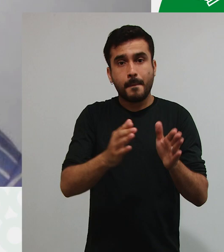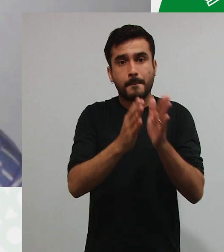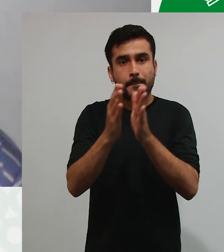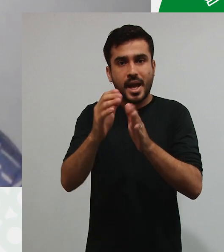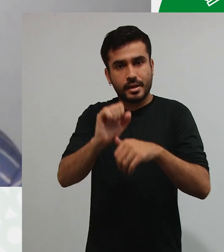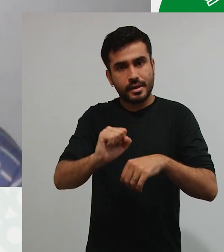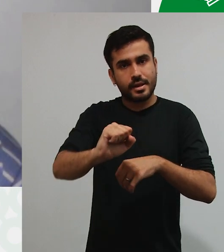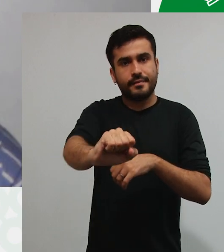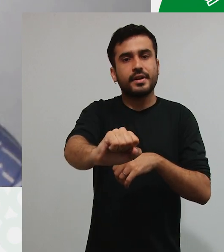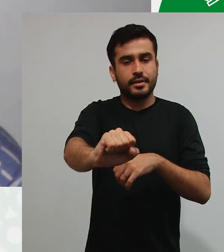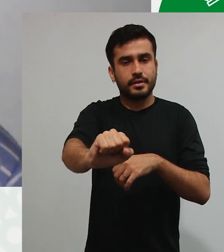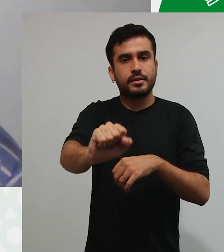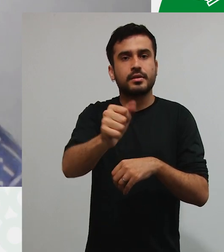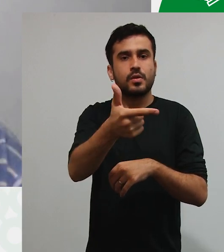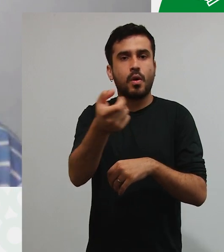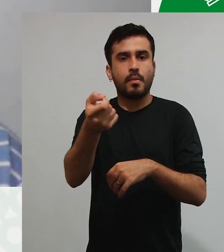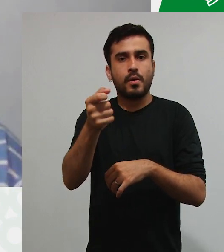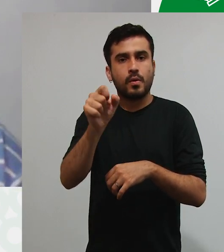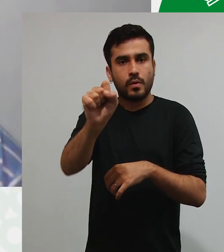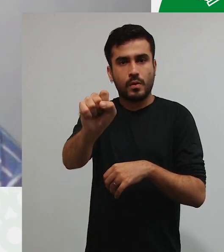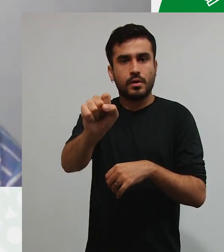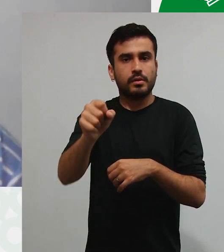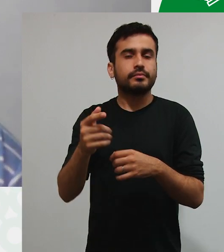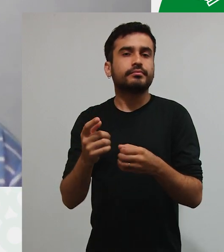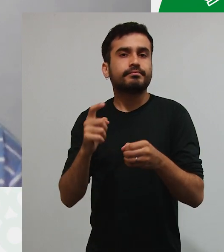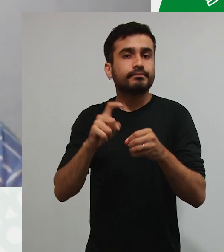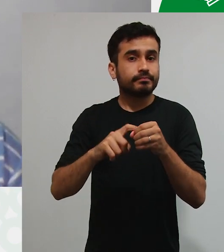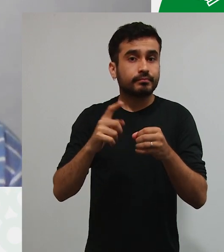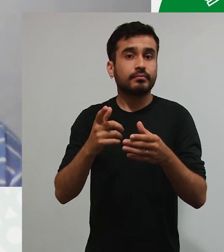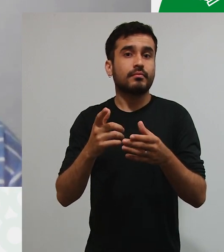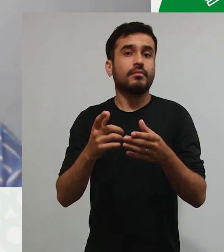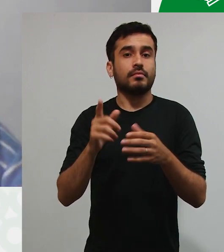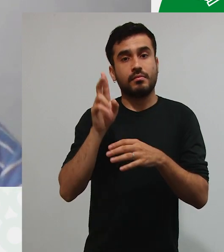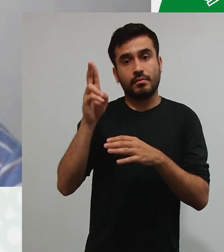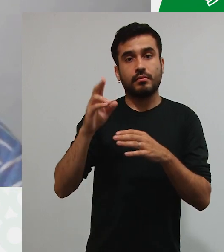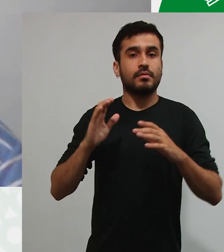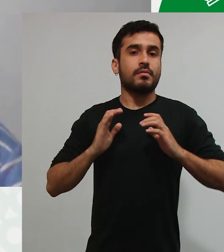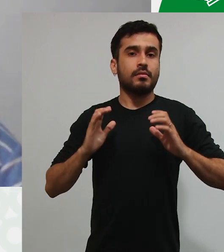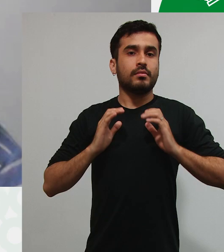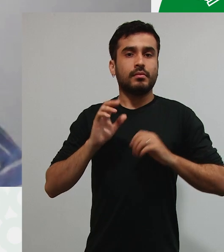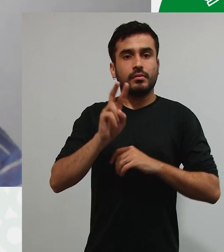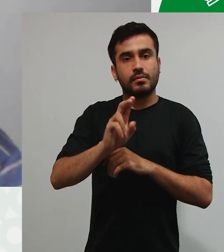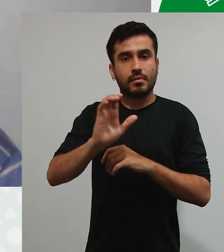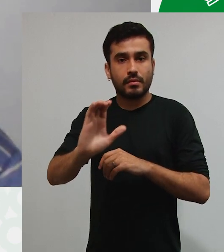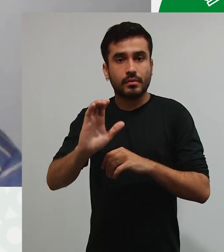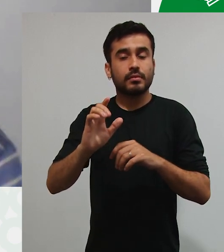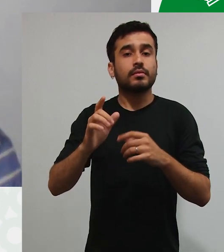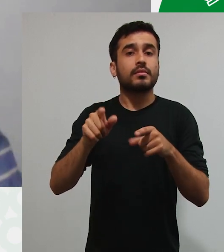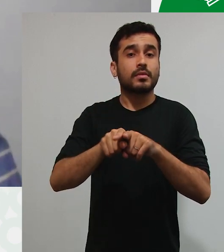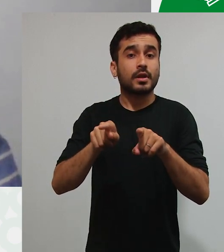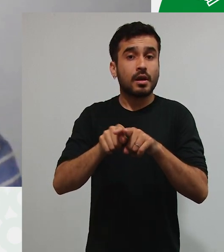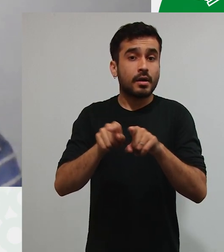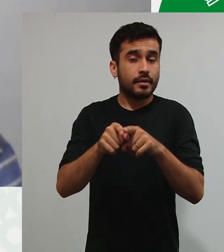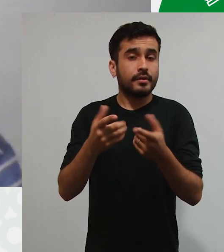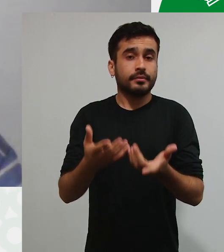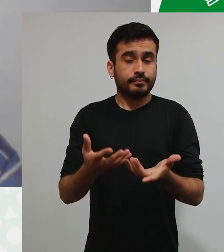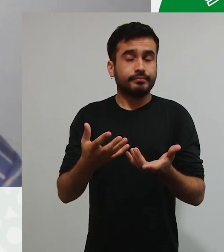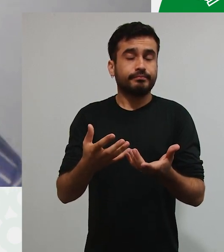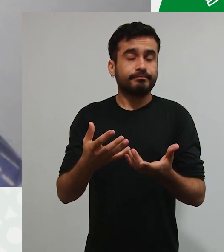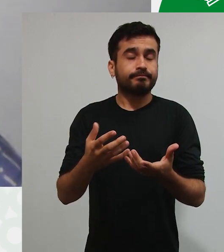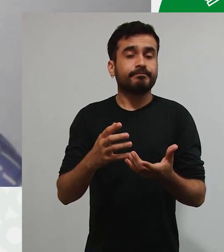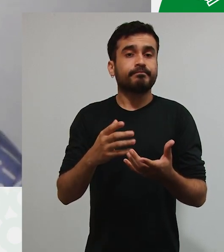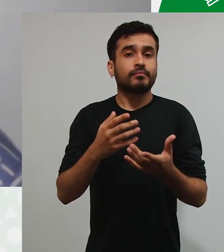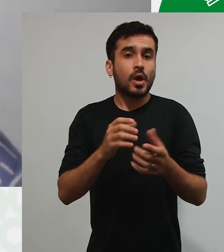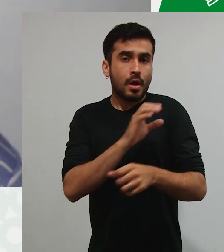Retorno para a cidade de Vitória da Conquista e sou convidado, então, para coordenar o programa Conquista Criança. O programa Conquista Criança,